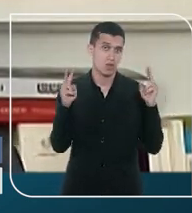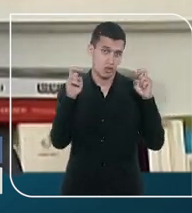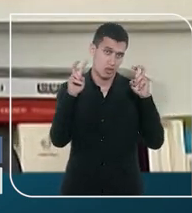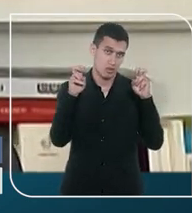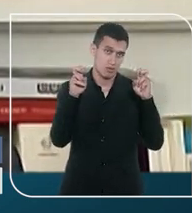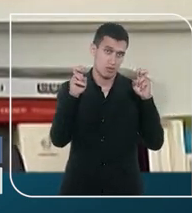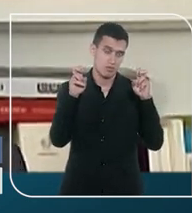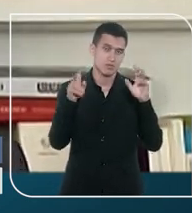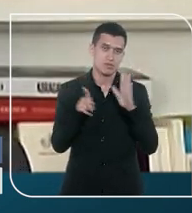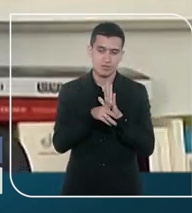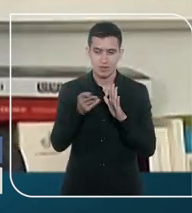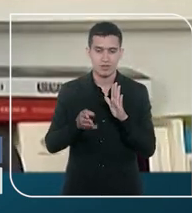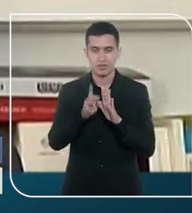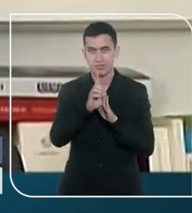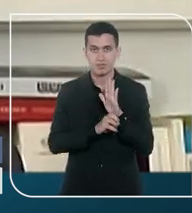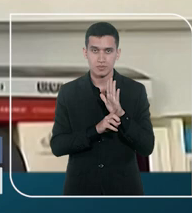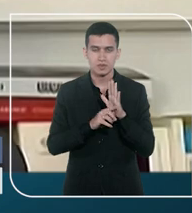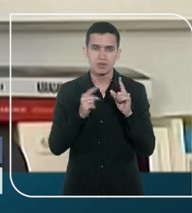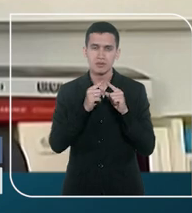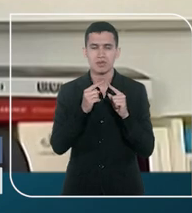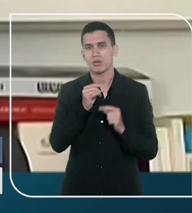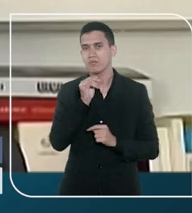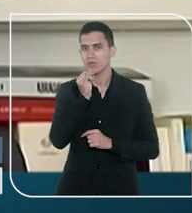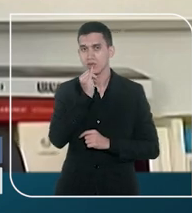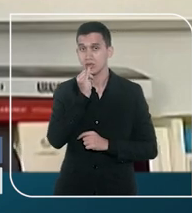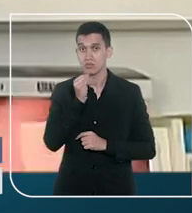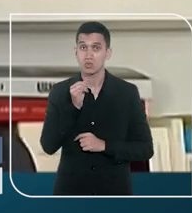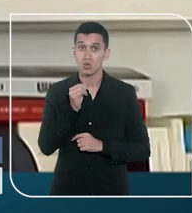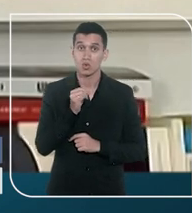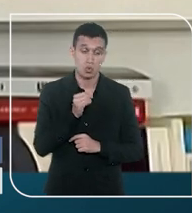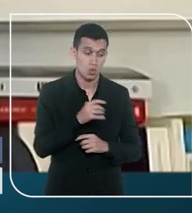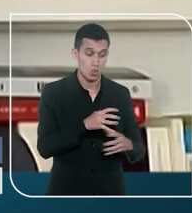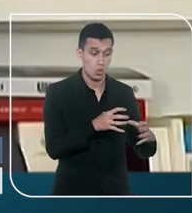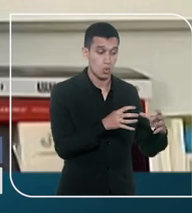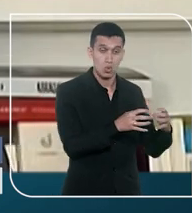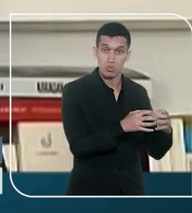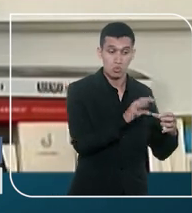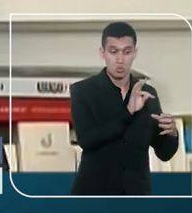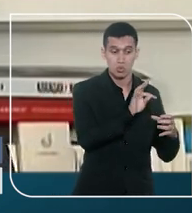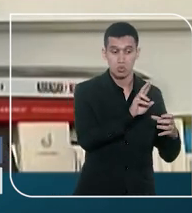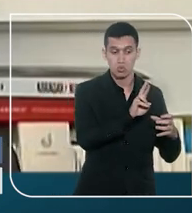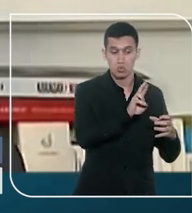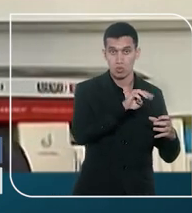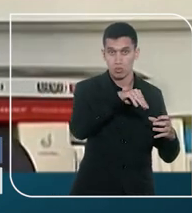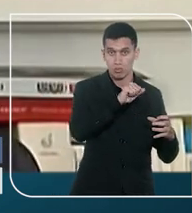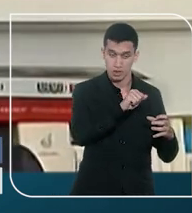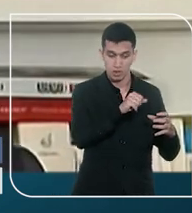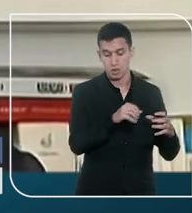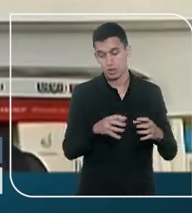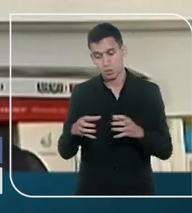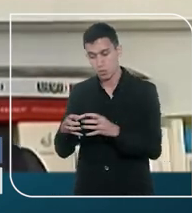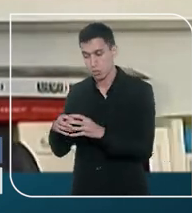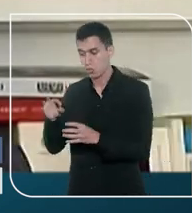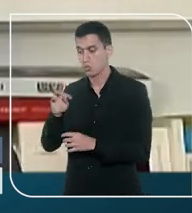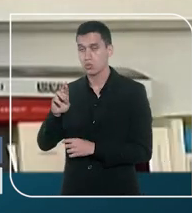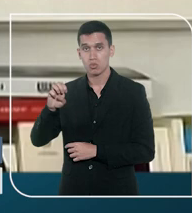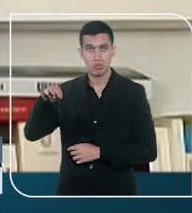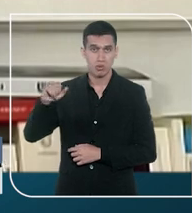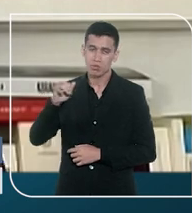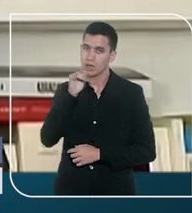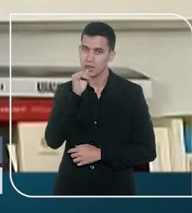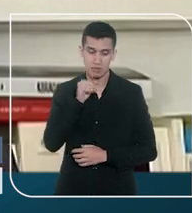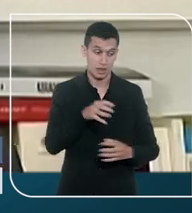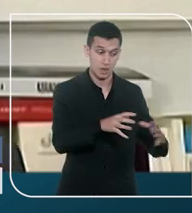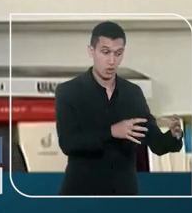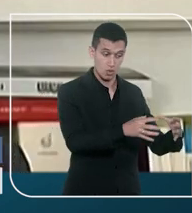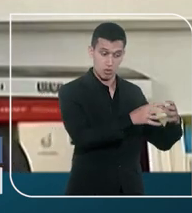a mesma matéria de direito, envolvendo, por exemplo, duas turmas. Vamos imaginar ali no STJ, vamos pensar aí na terceira turma e